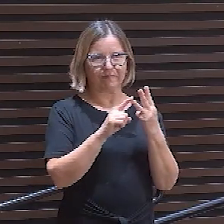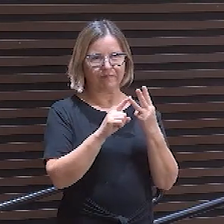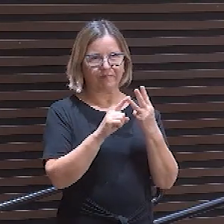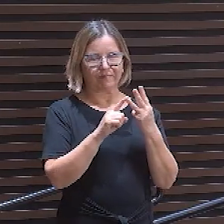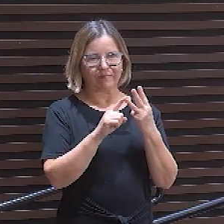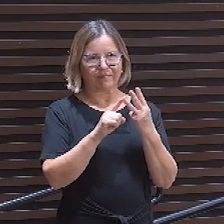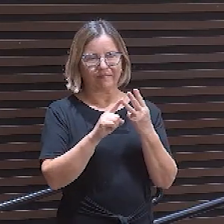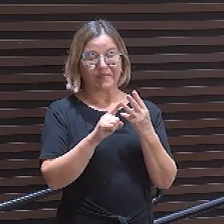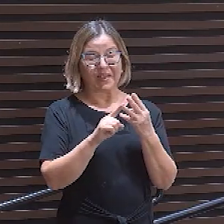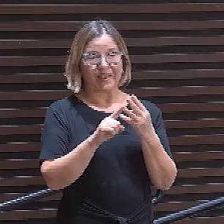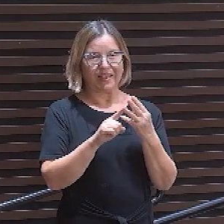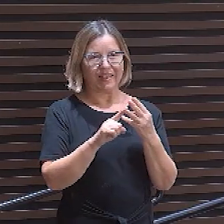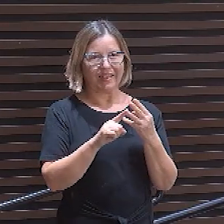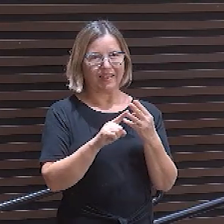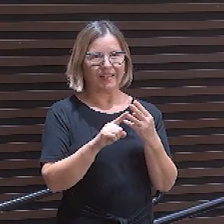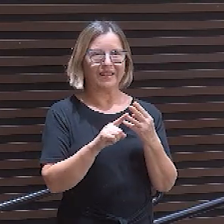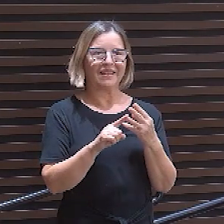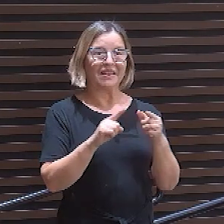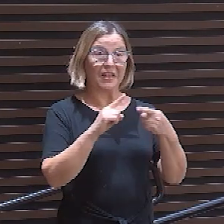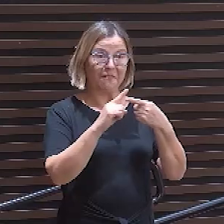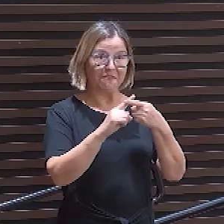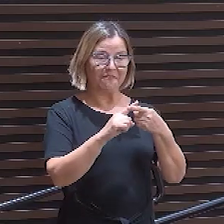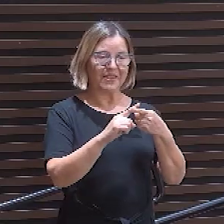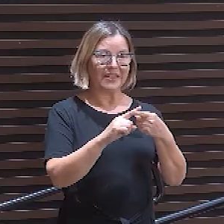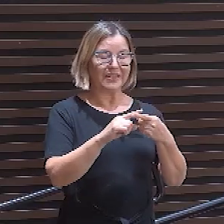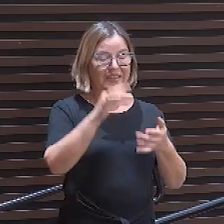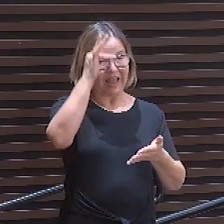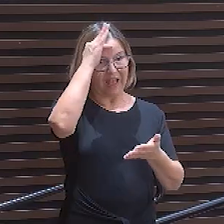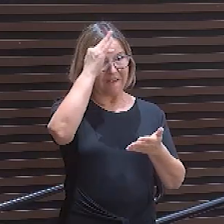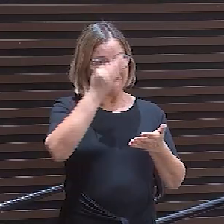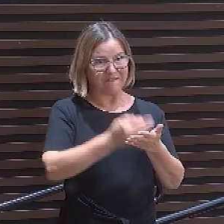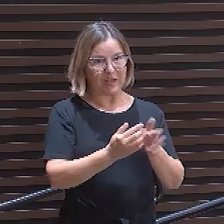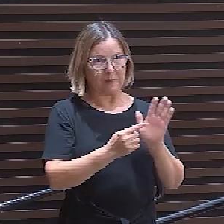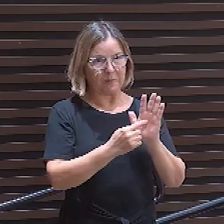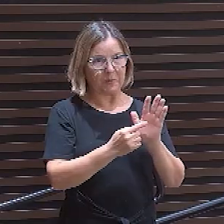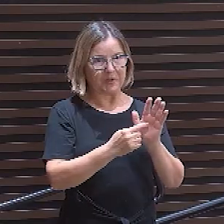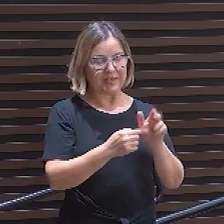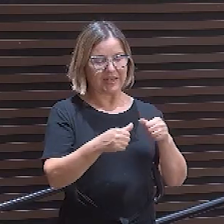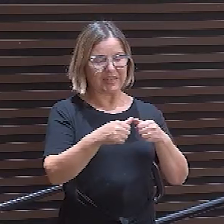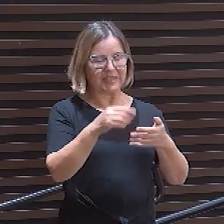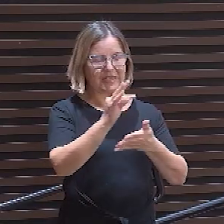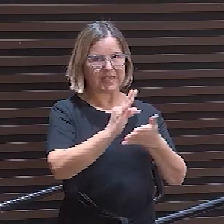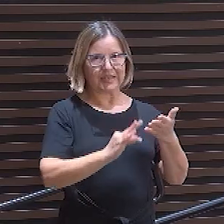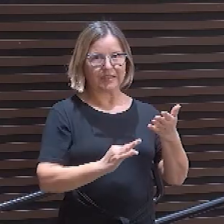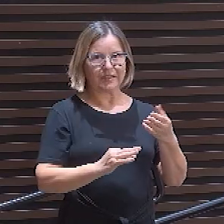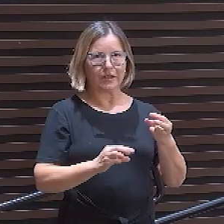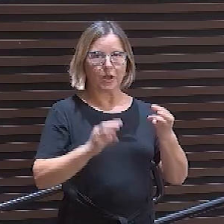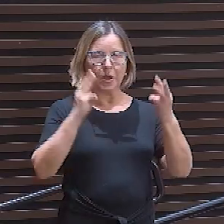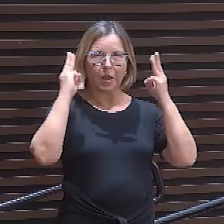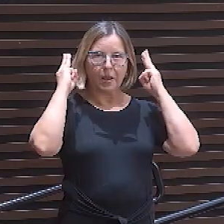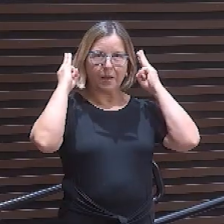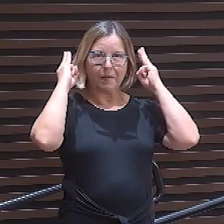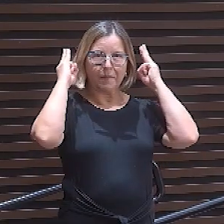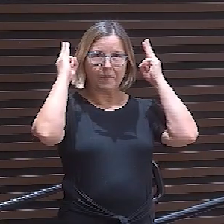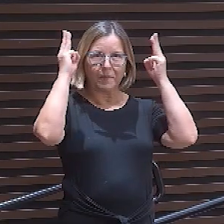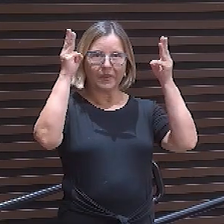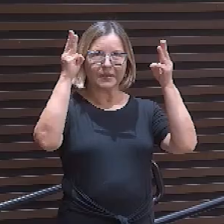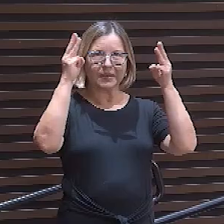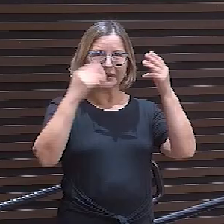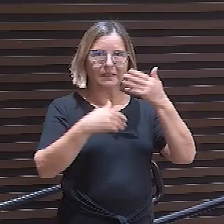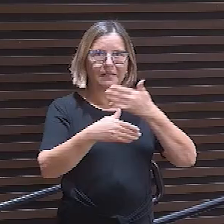vez que a fé é chamada aqui nesse texto. Moisés vê o invisível, verso 27. Pela